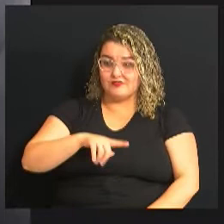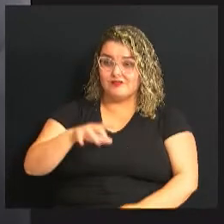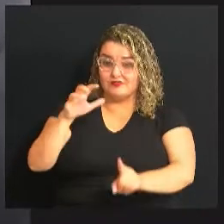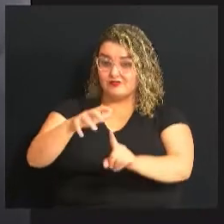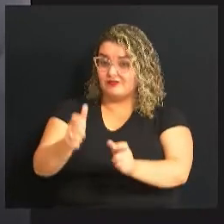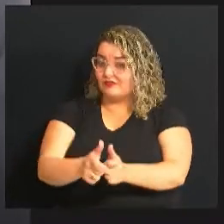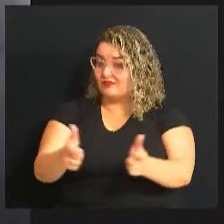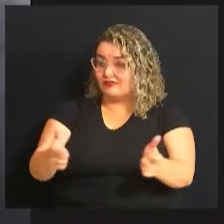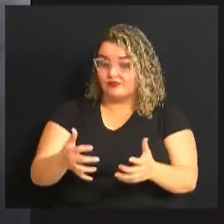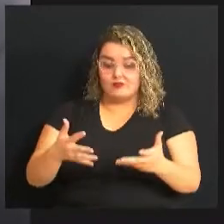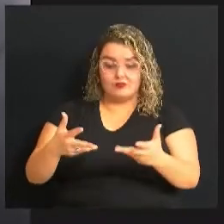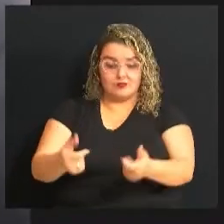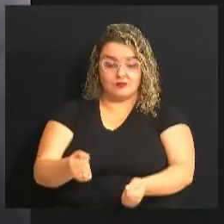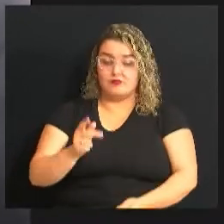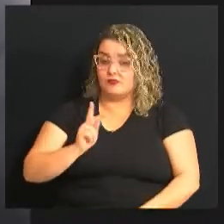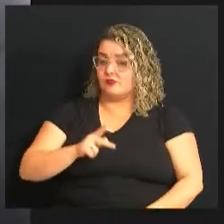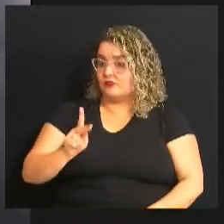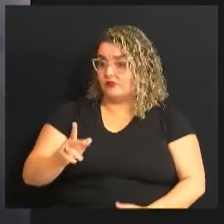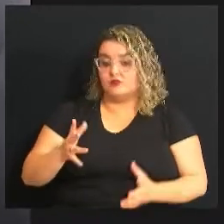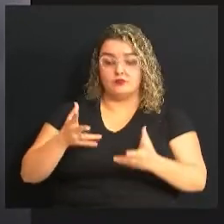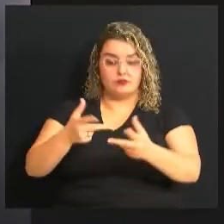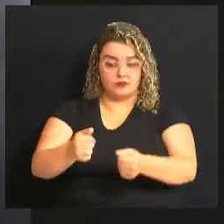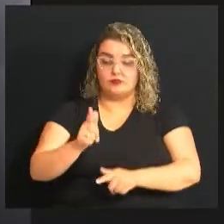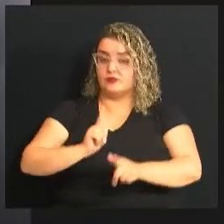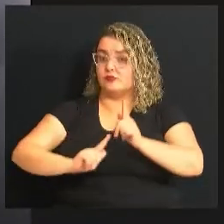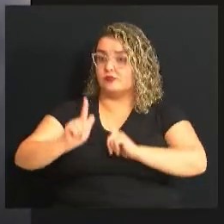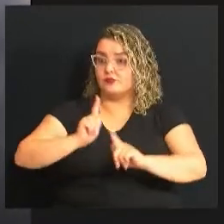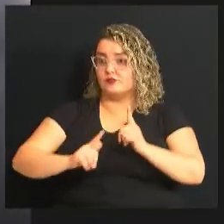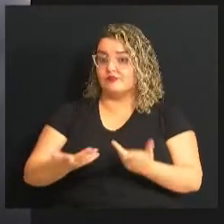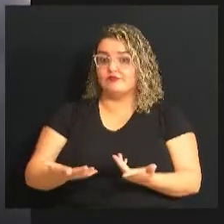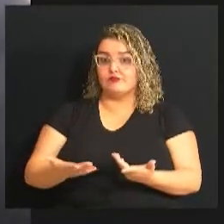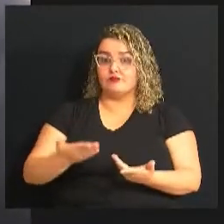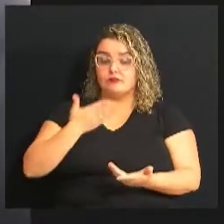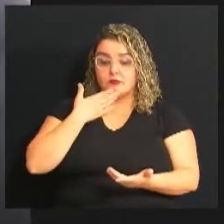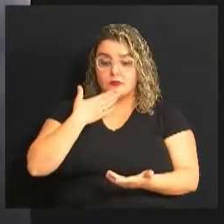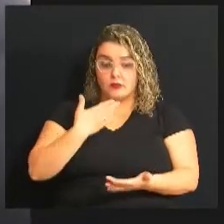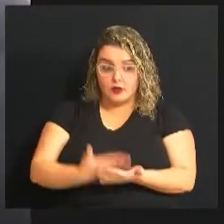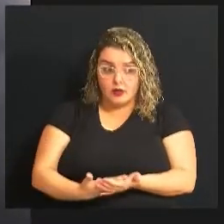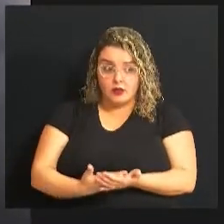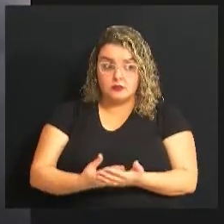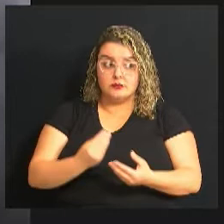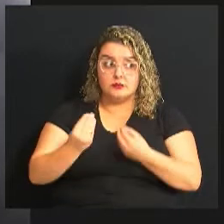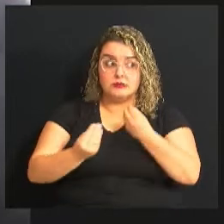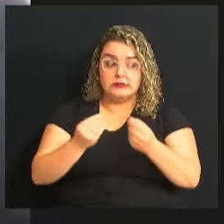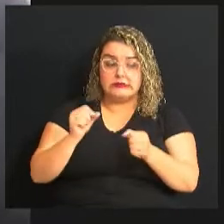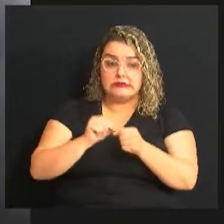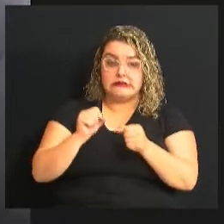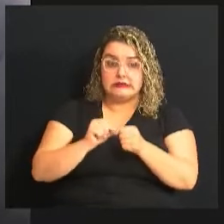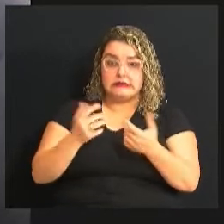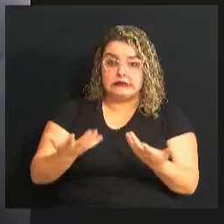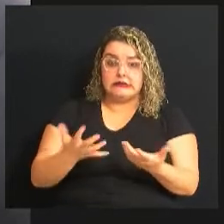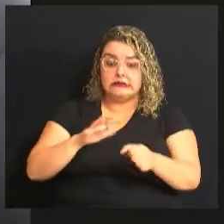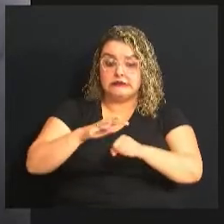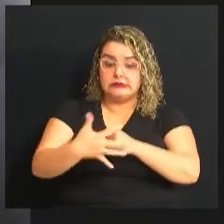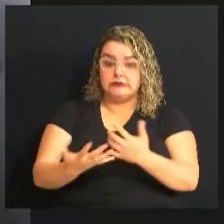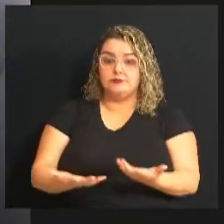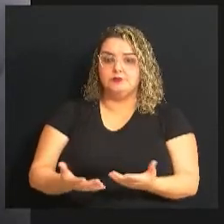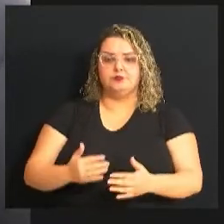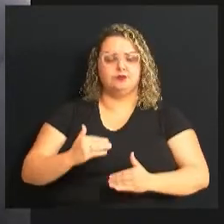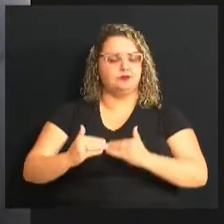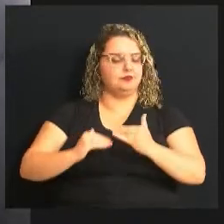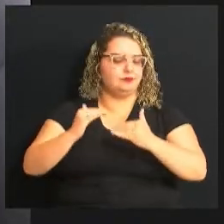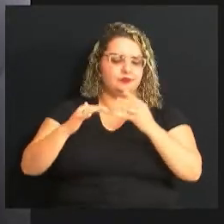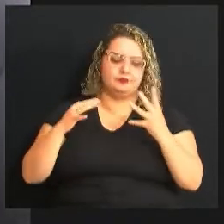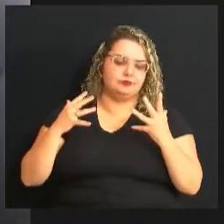porque todos os professores, todos os gestores foram pegos de surpresa com a pandemia e tiveram que desenvolver todo